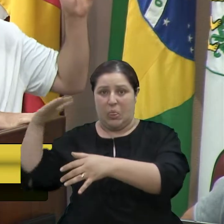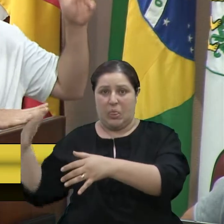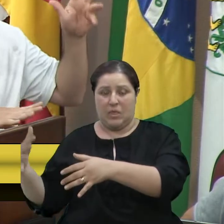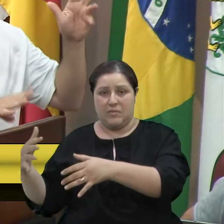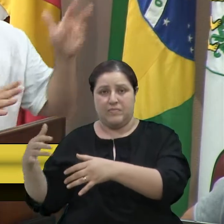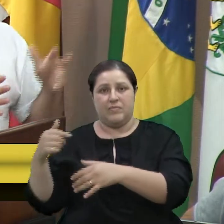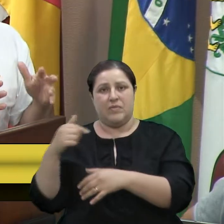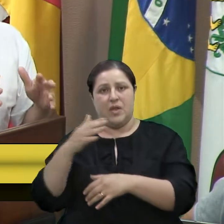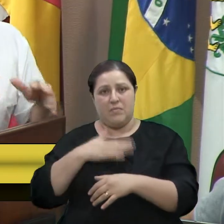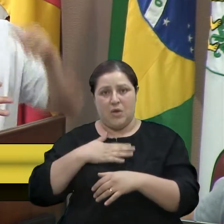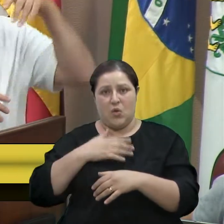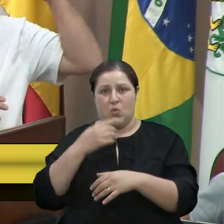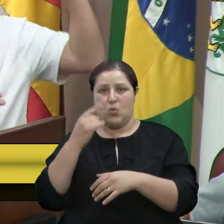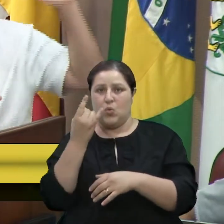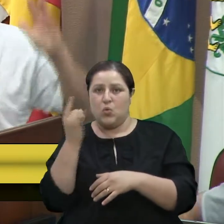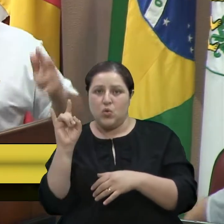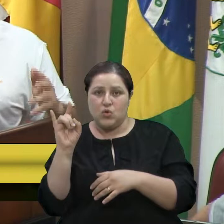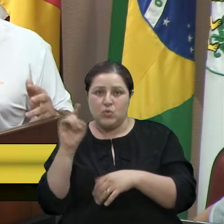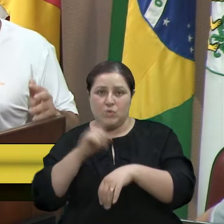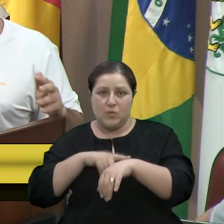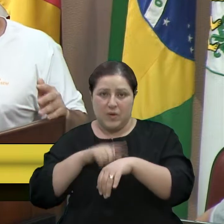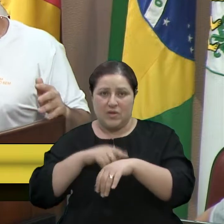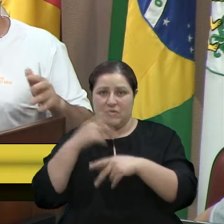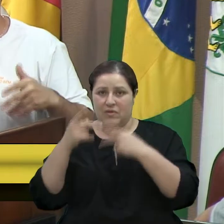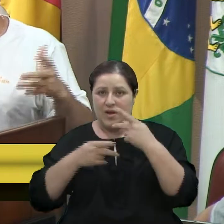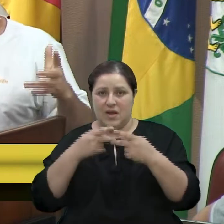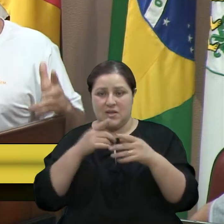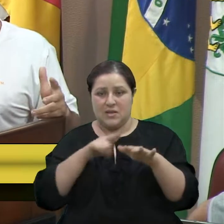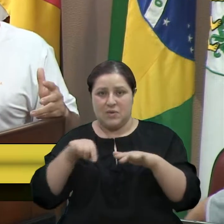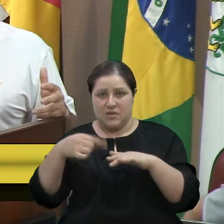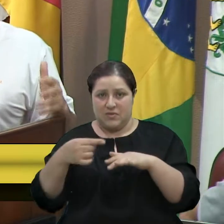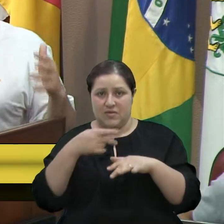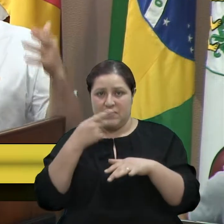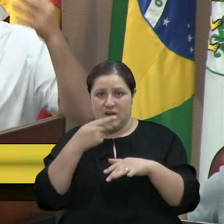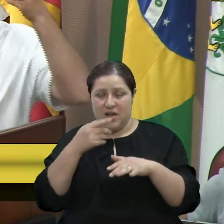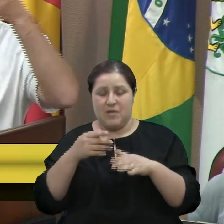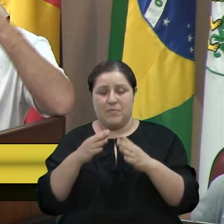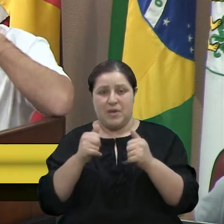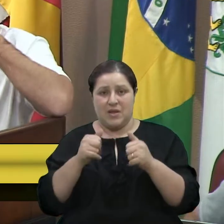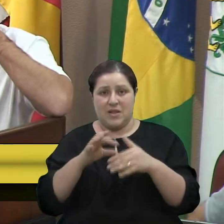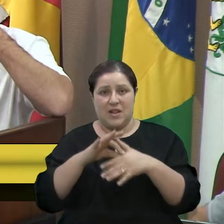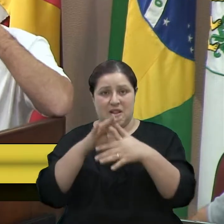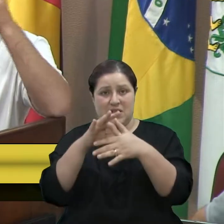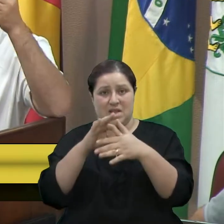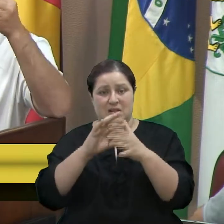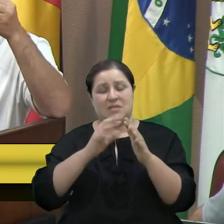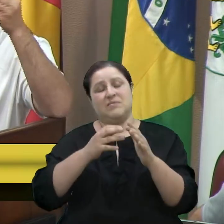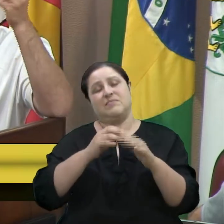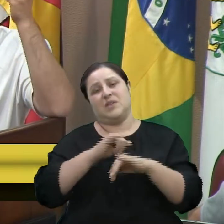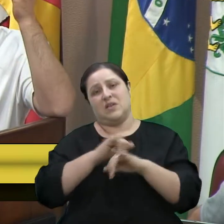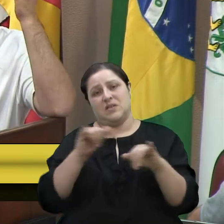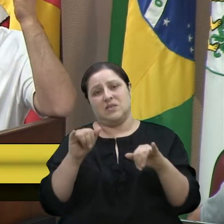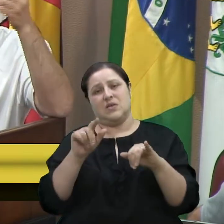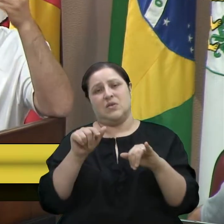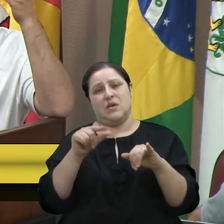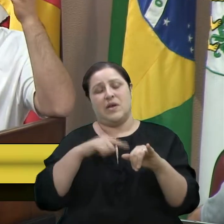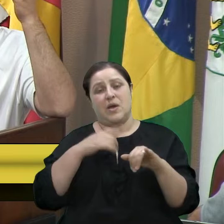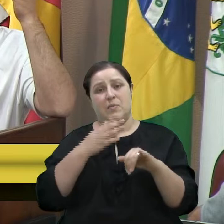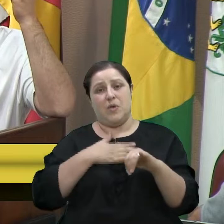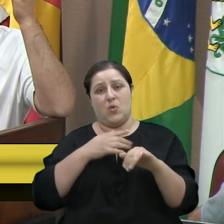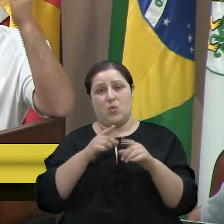meu último grande expediente. Semana que vem eu vou utilizar ainda as declarações de Lida, mas o grande expediente oficial para que a gente